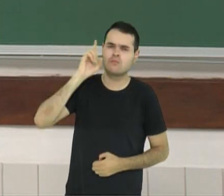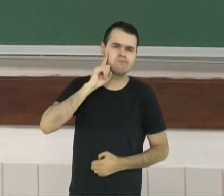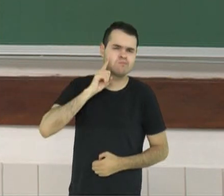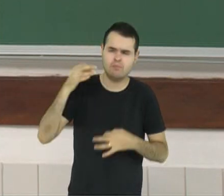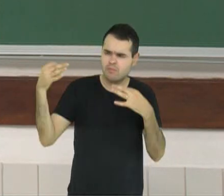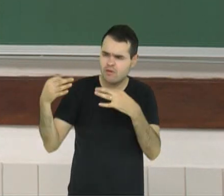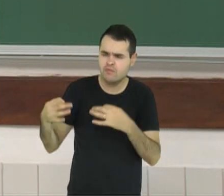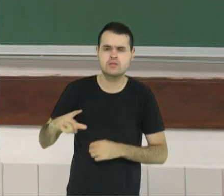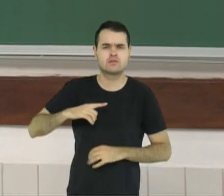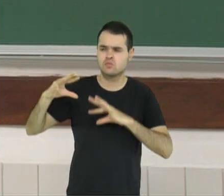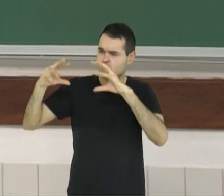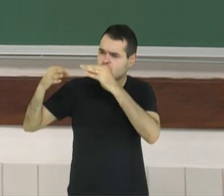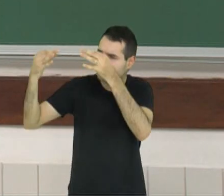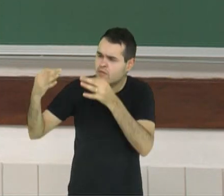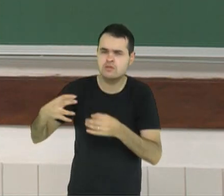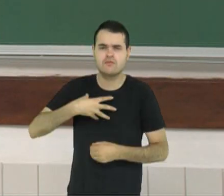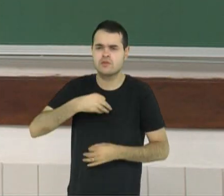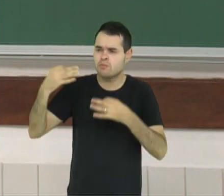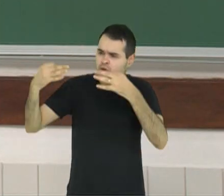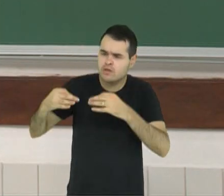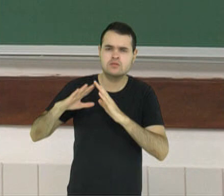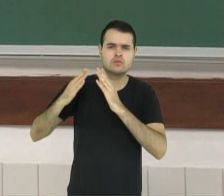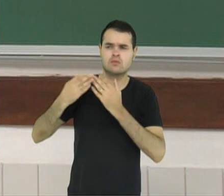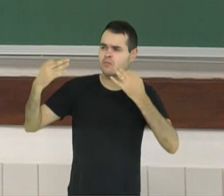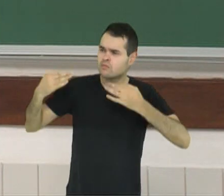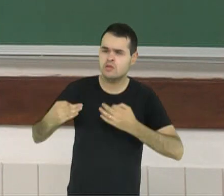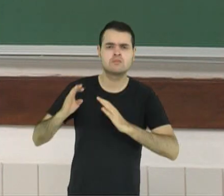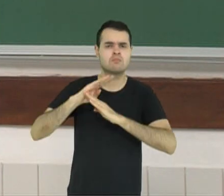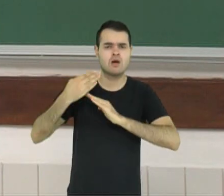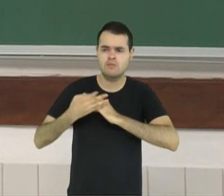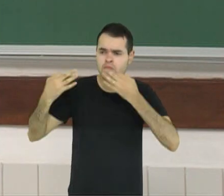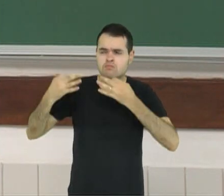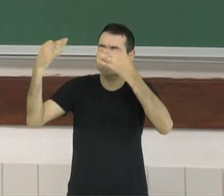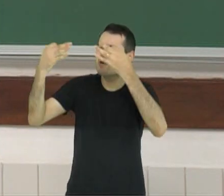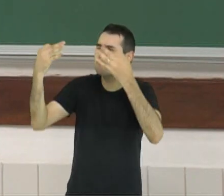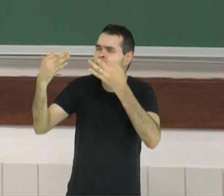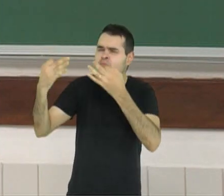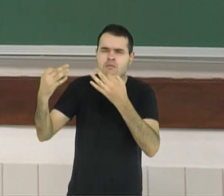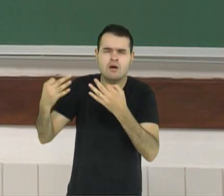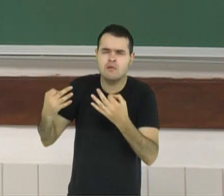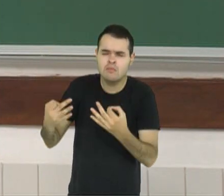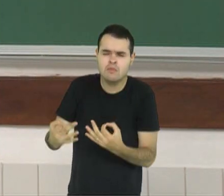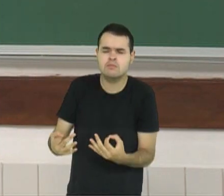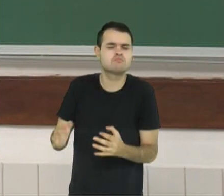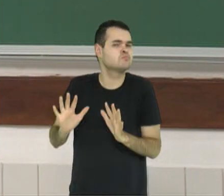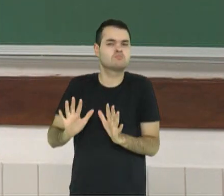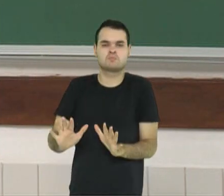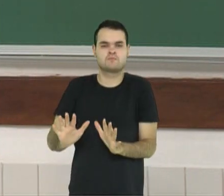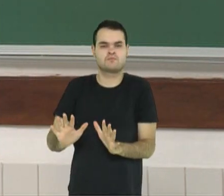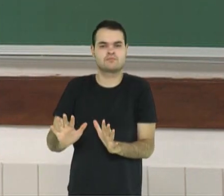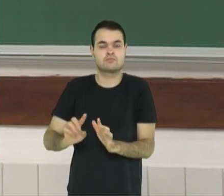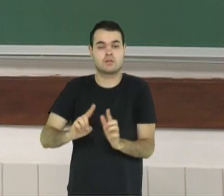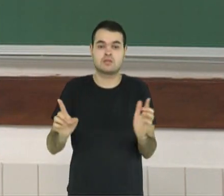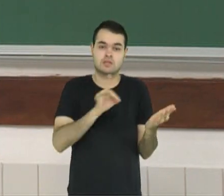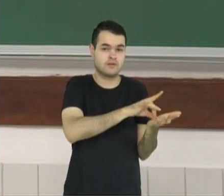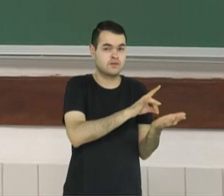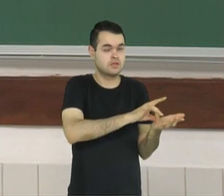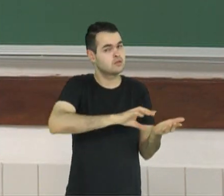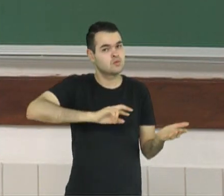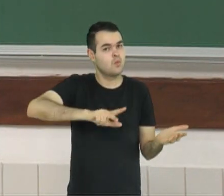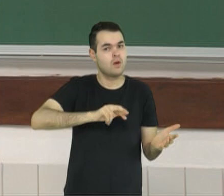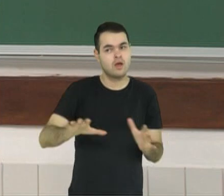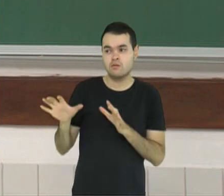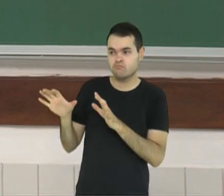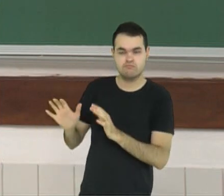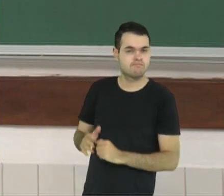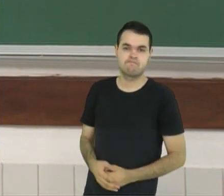perfeita, você tinha um emprego perfeito, filhos perfeitos, escola perfeita, bairro perfeito, tudo perfeitinho. Você tinha seu carro de emprego bom. Só que, na verdade, não era bem isso que